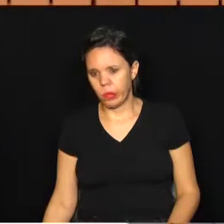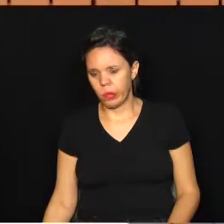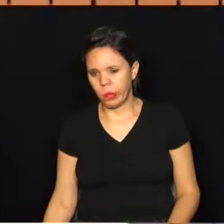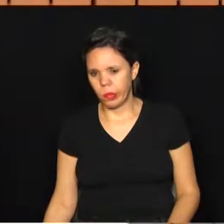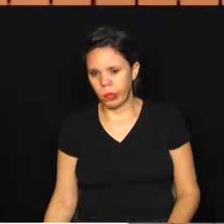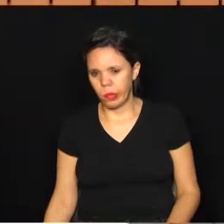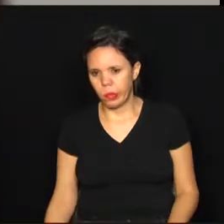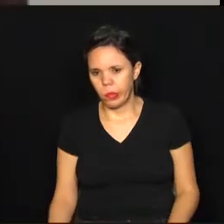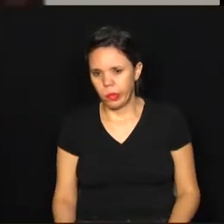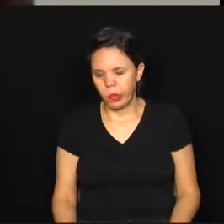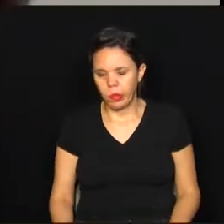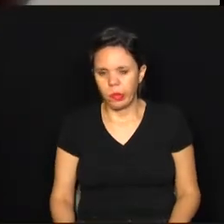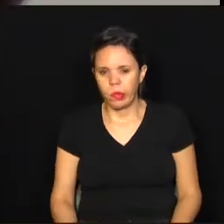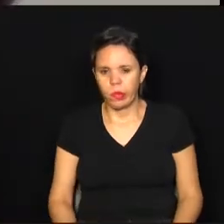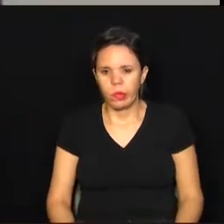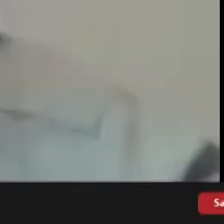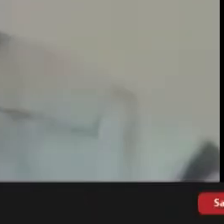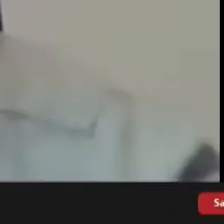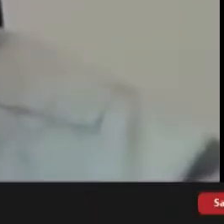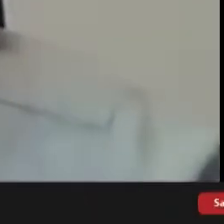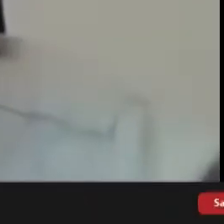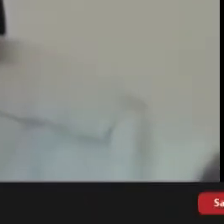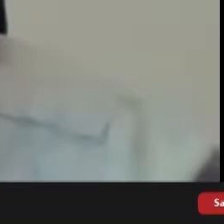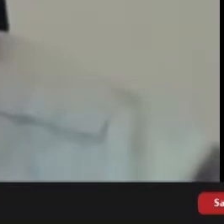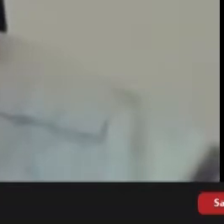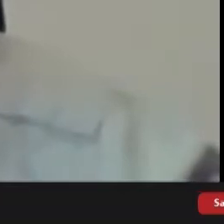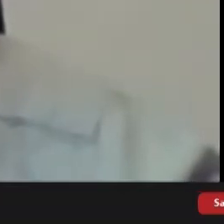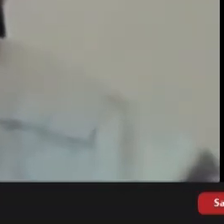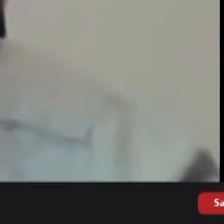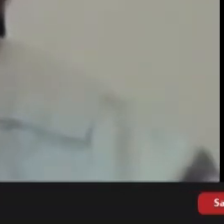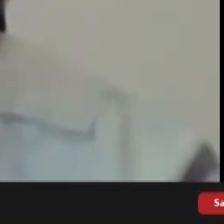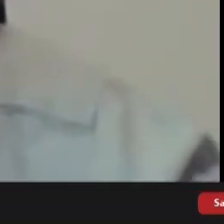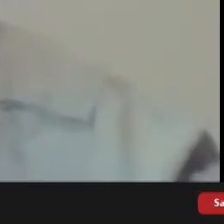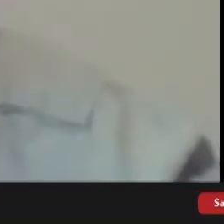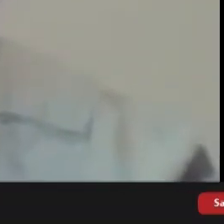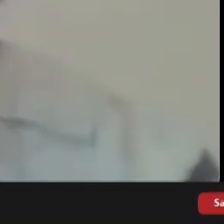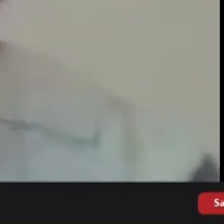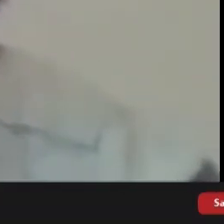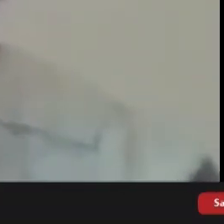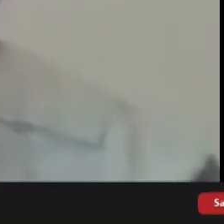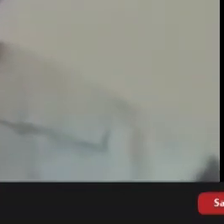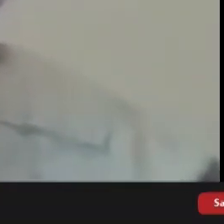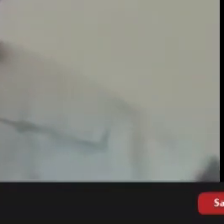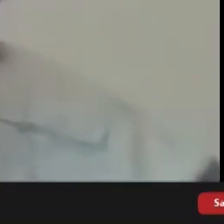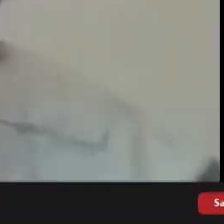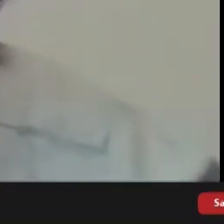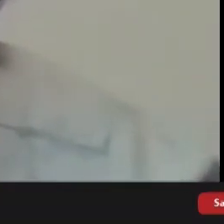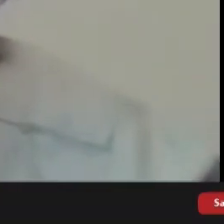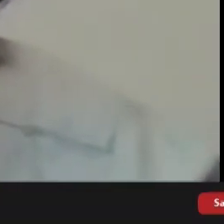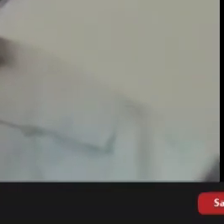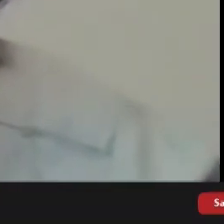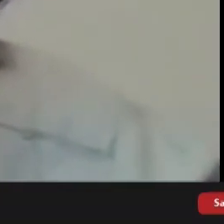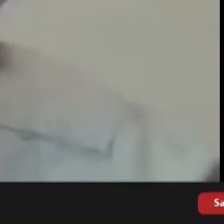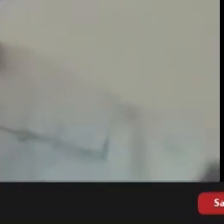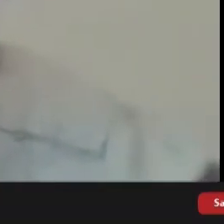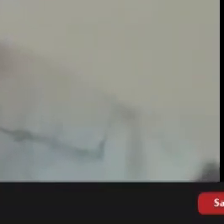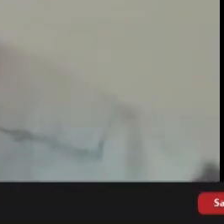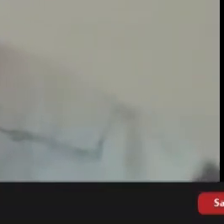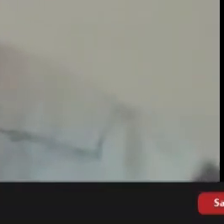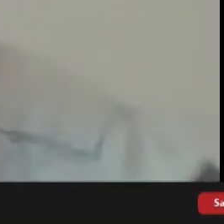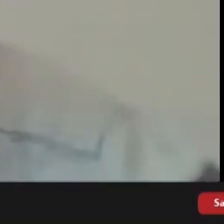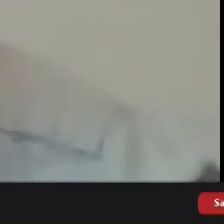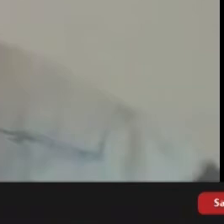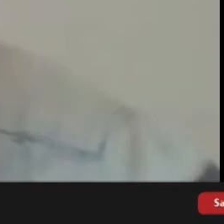Bom dia, Cecílio, bom dia a todos. Parabenizar, Cecílio, muito boa apresentação, estou gostando muito